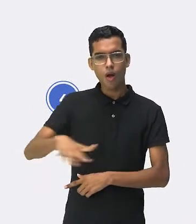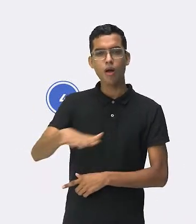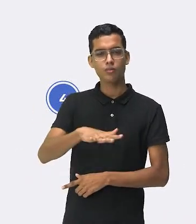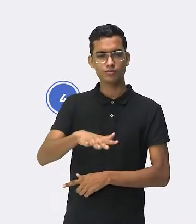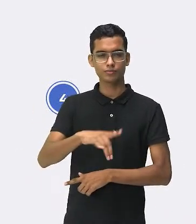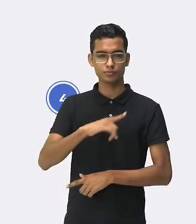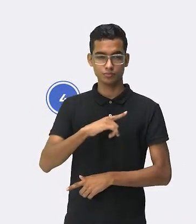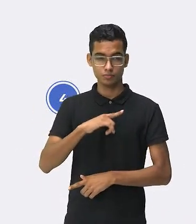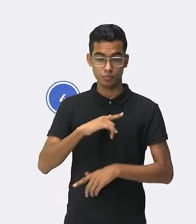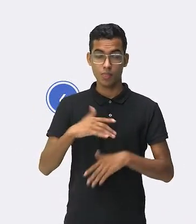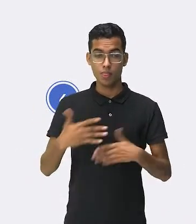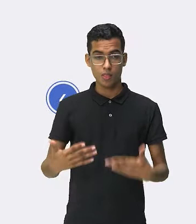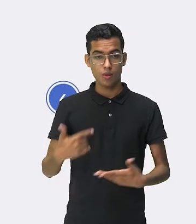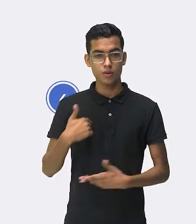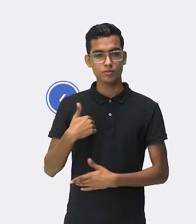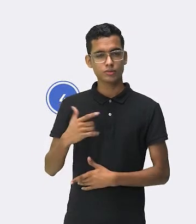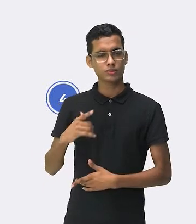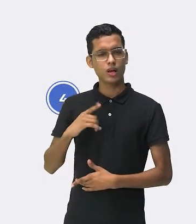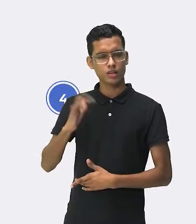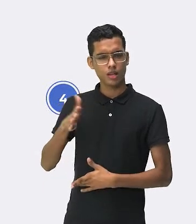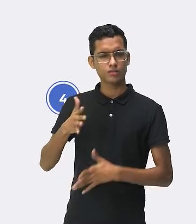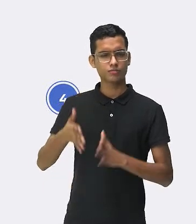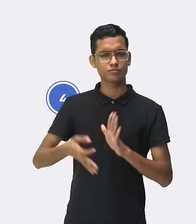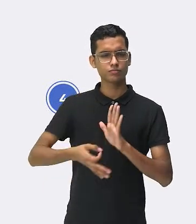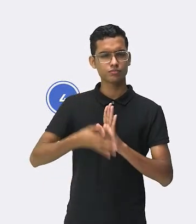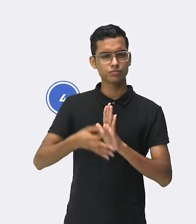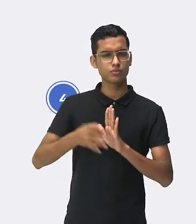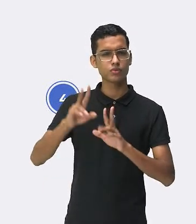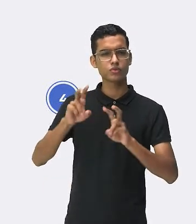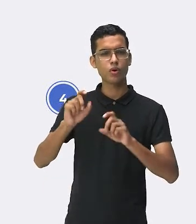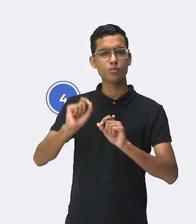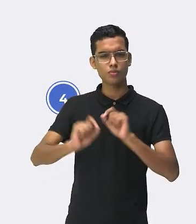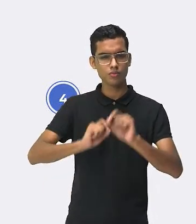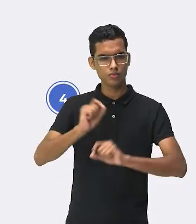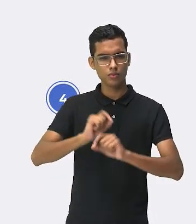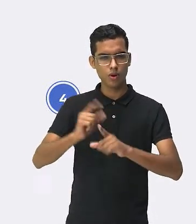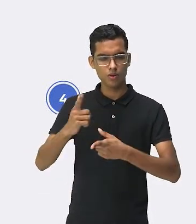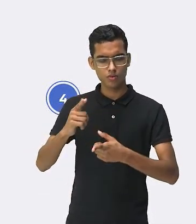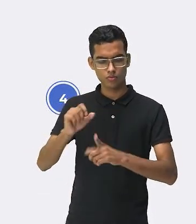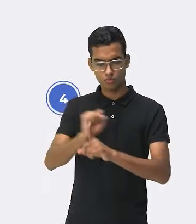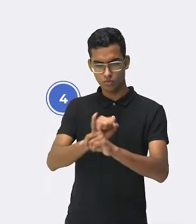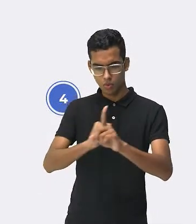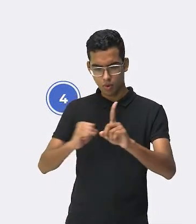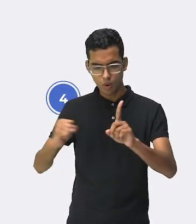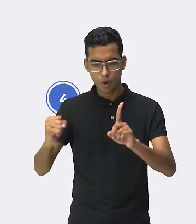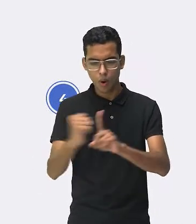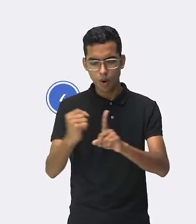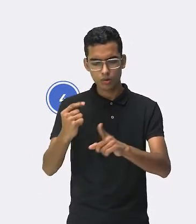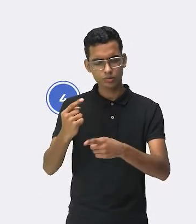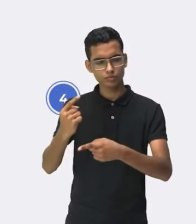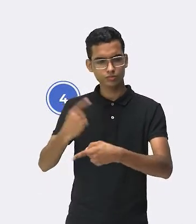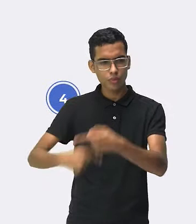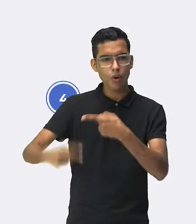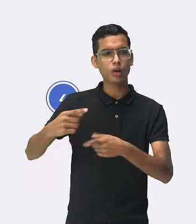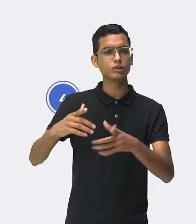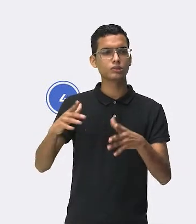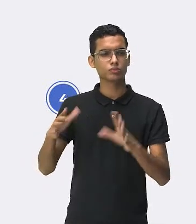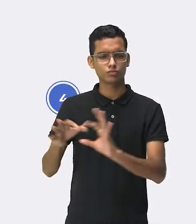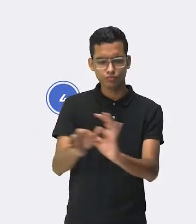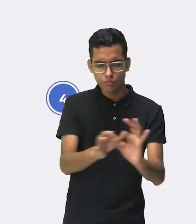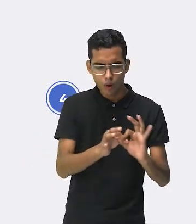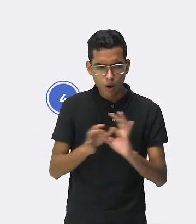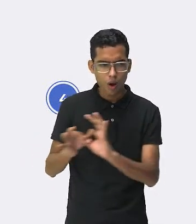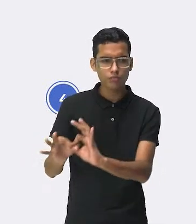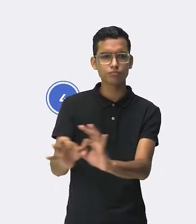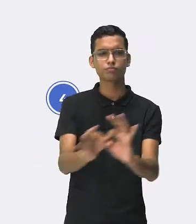sociedade. Embora haja um discurso de ascensão social, ou seja, de unidade, de ordem, que o